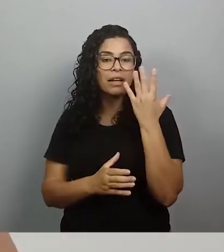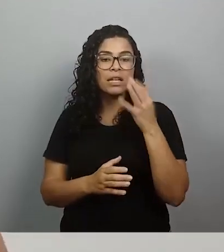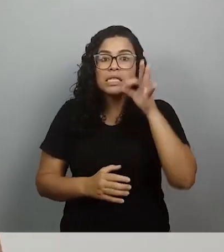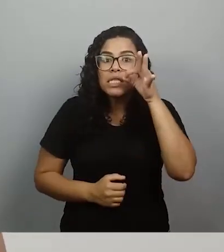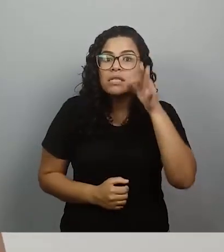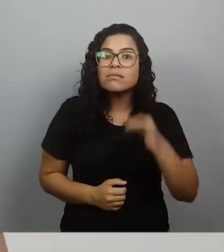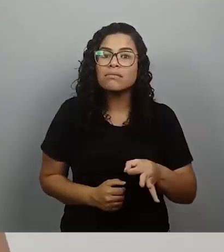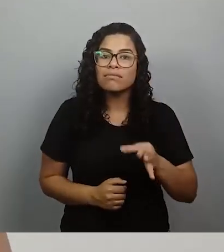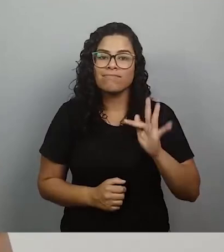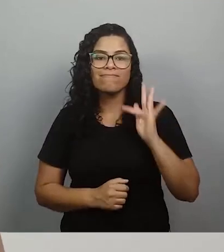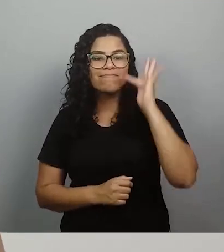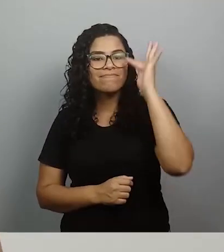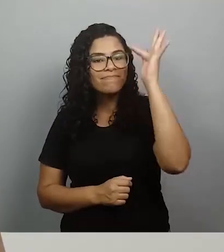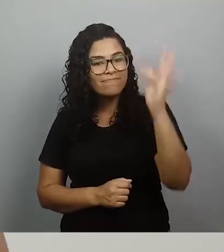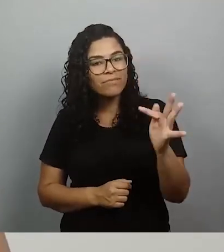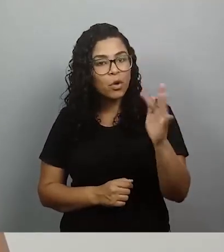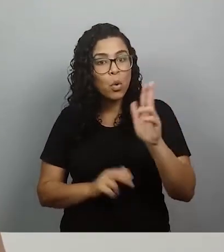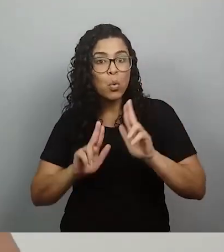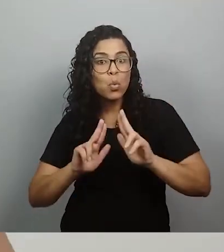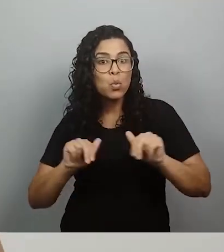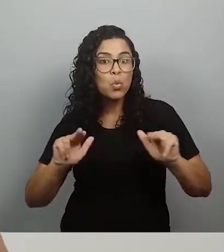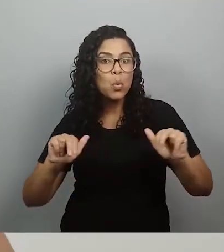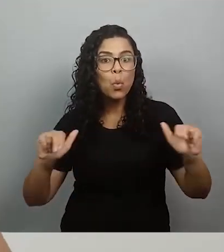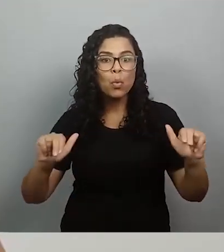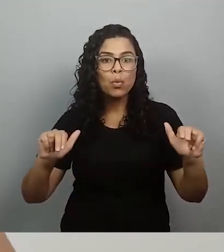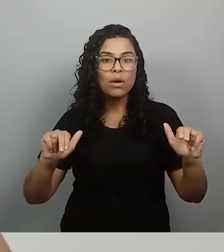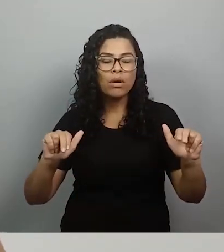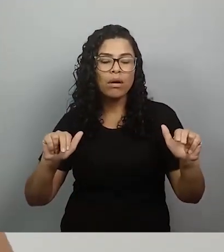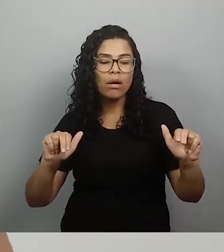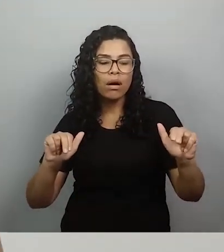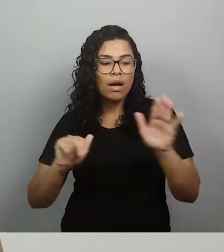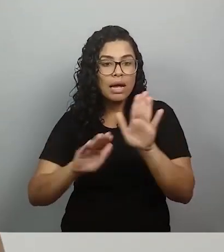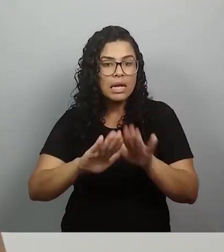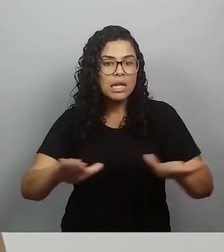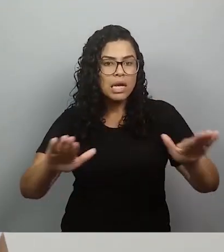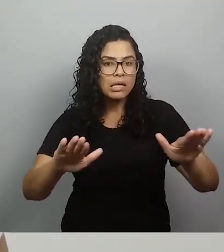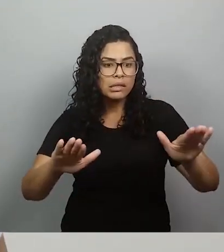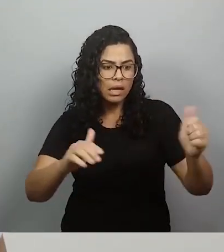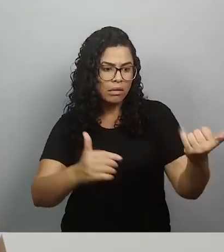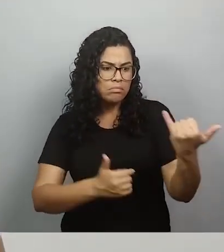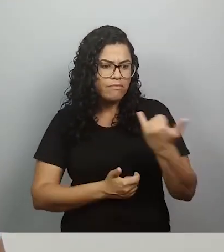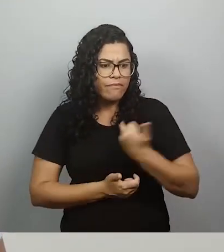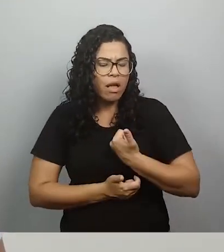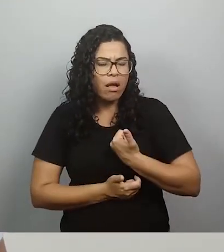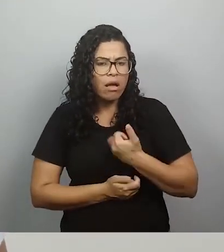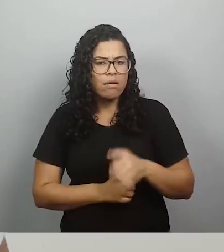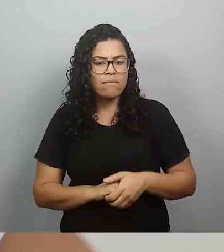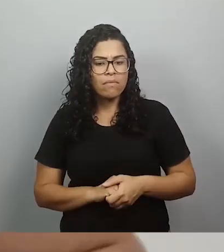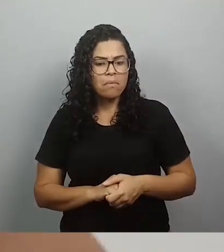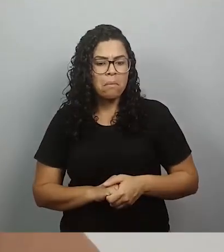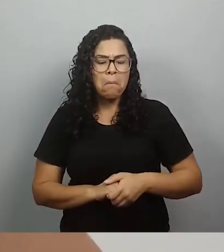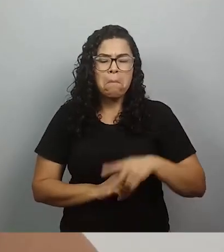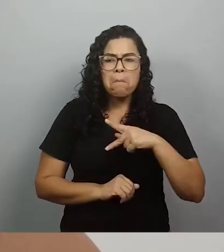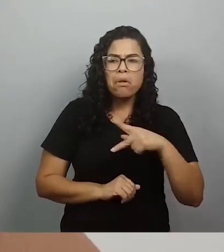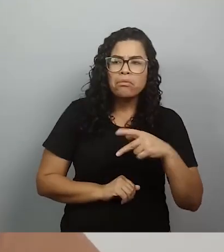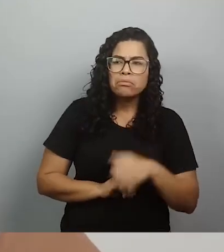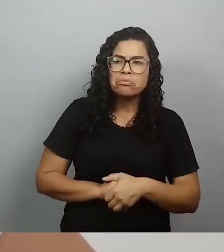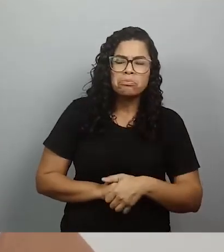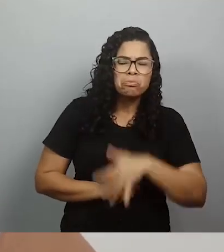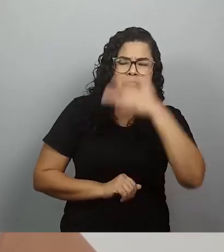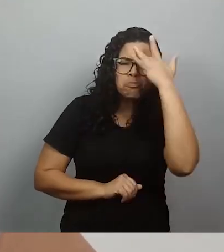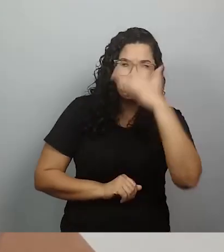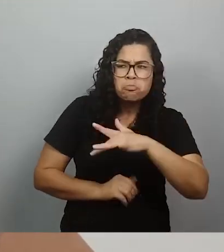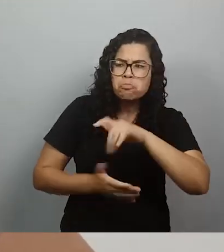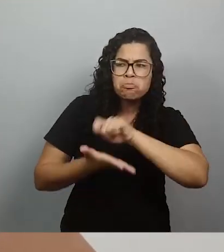eu tenho certeza que no futuro eu nunca mais vou escutar uma criança virar para mim e falar assim: Pro, eu não